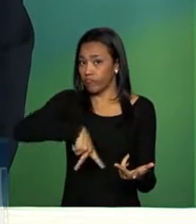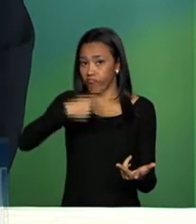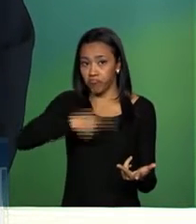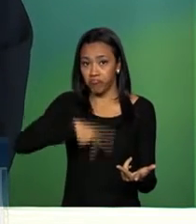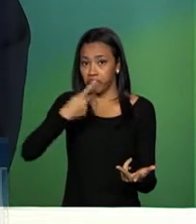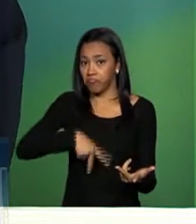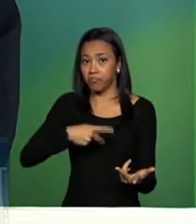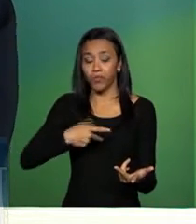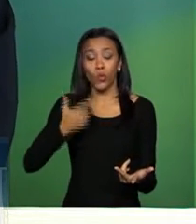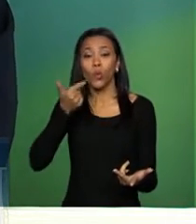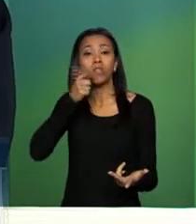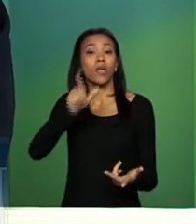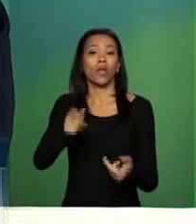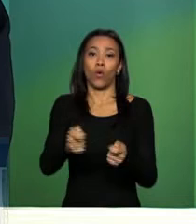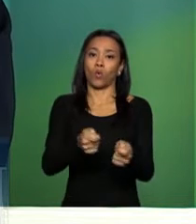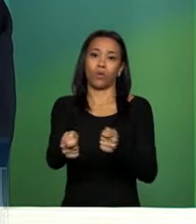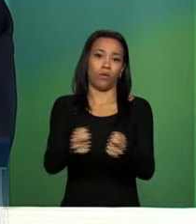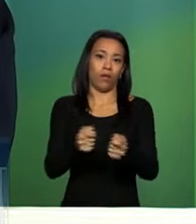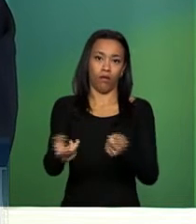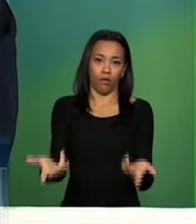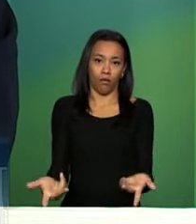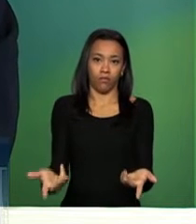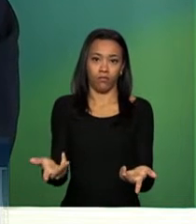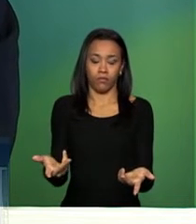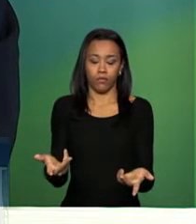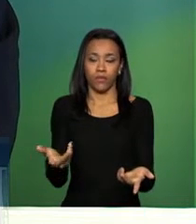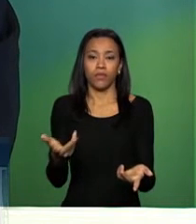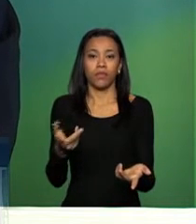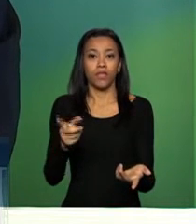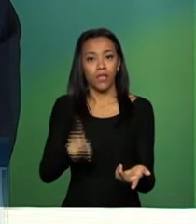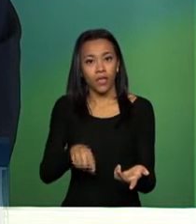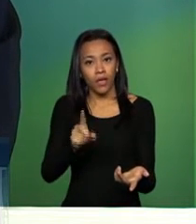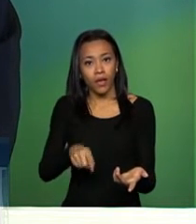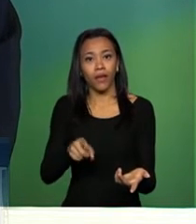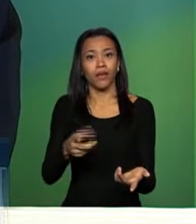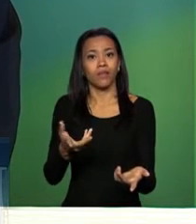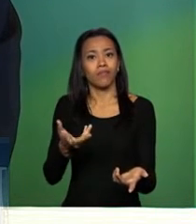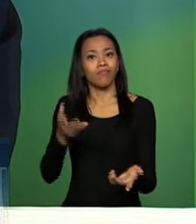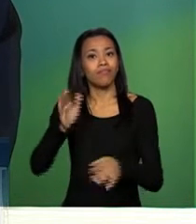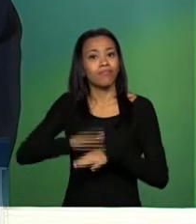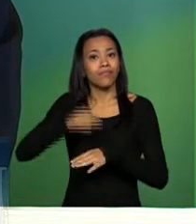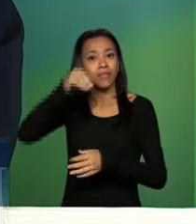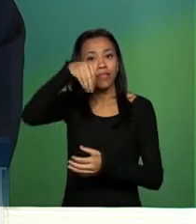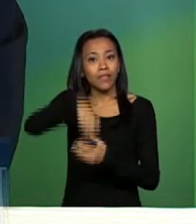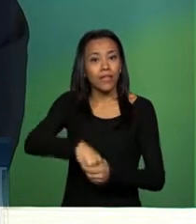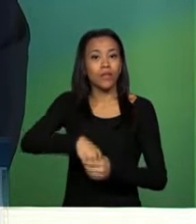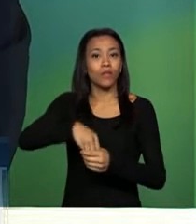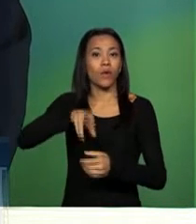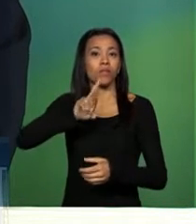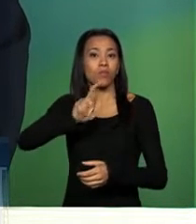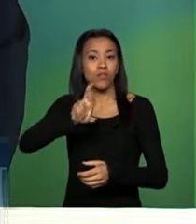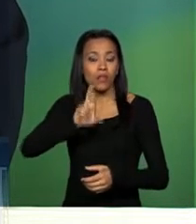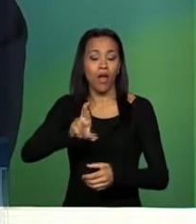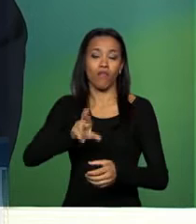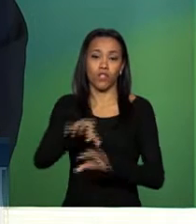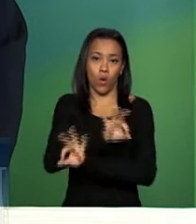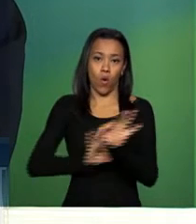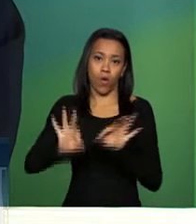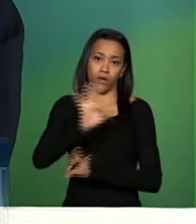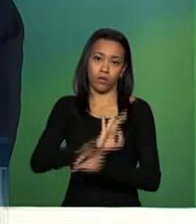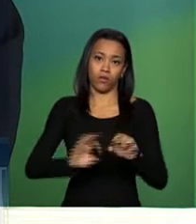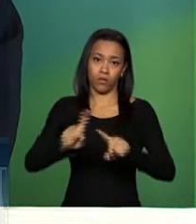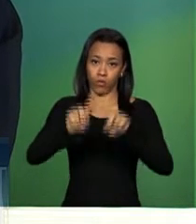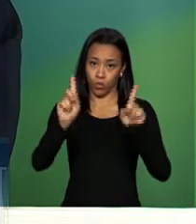por algo que seja um elemento, vamos dizer, de coordenação e de gestão do plano. Por exemplo, o ritmo de crescimento